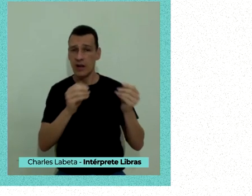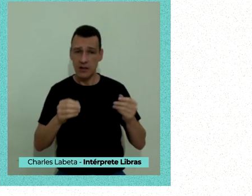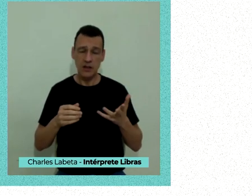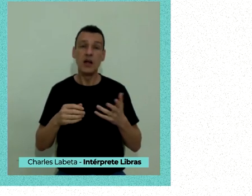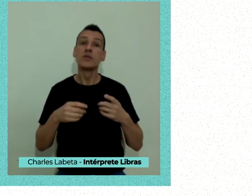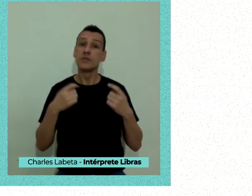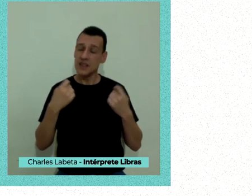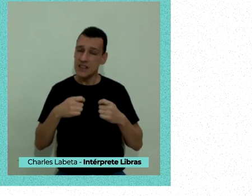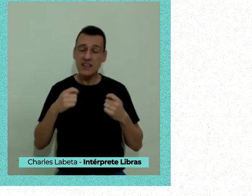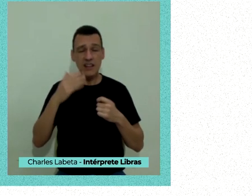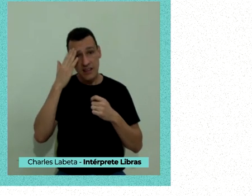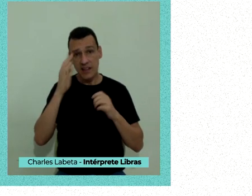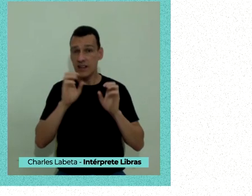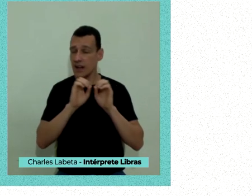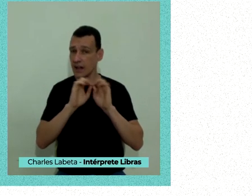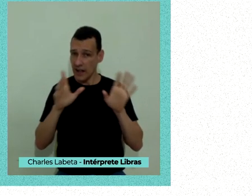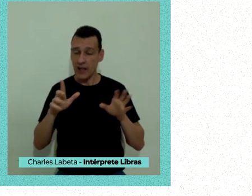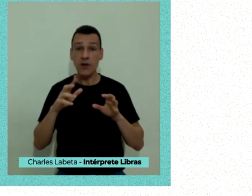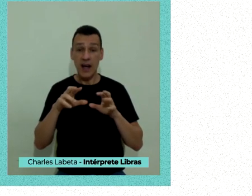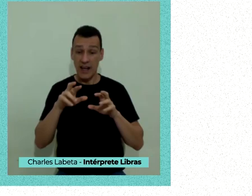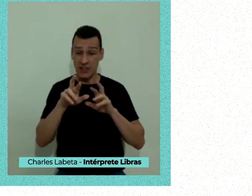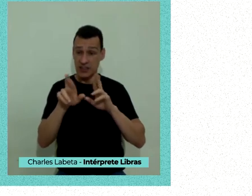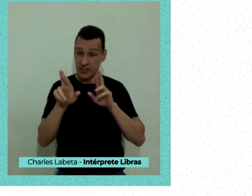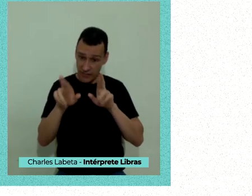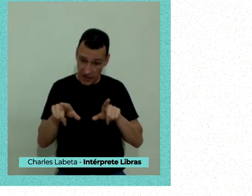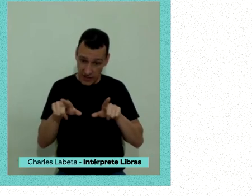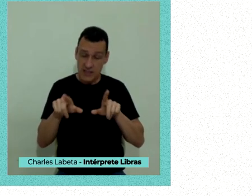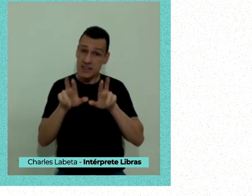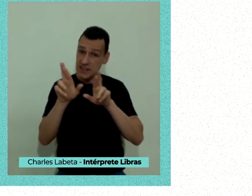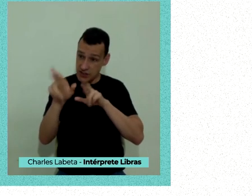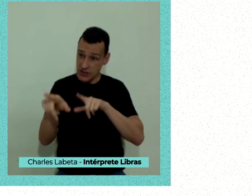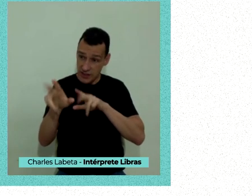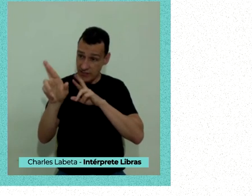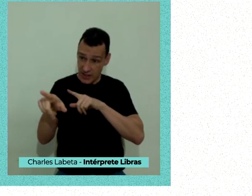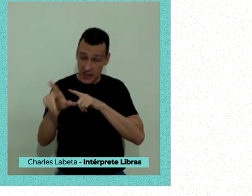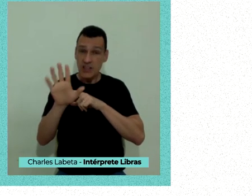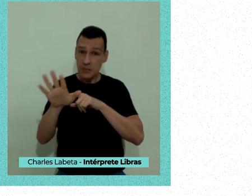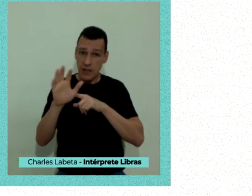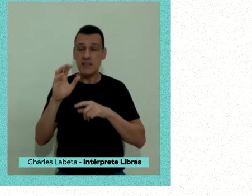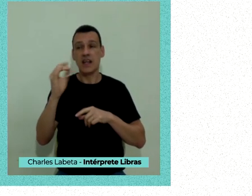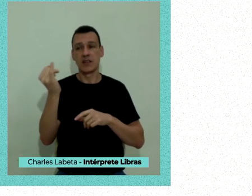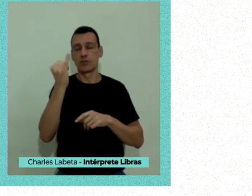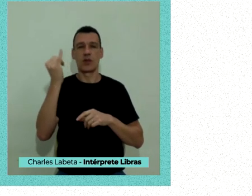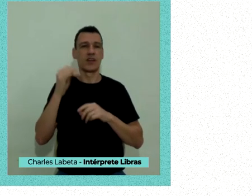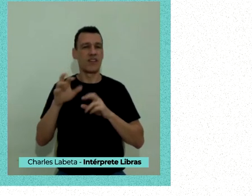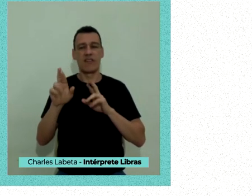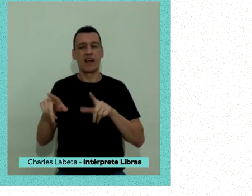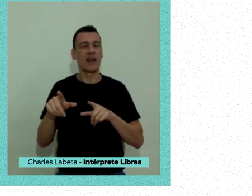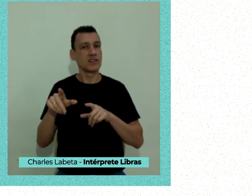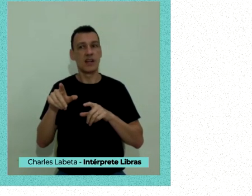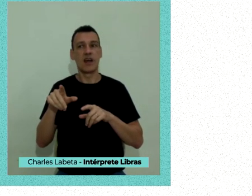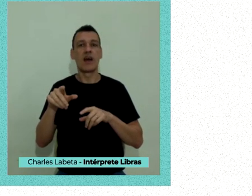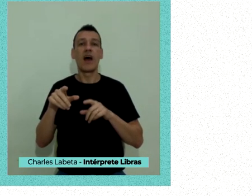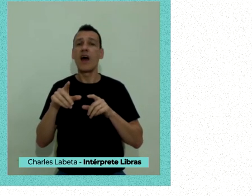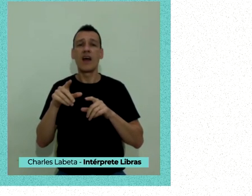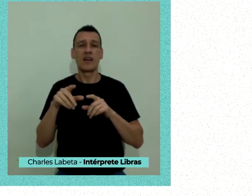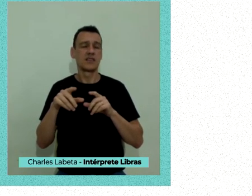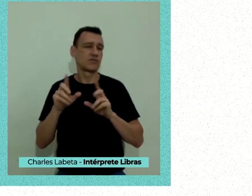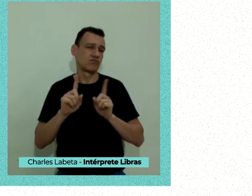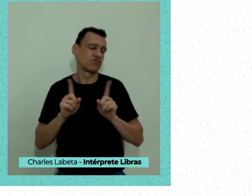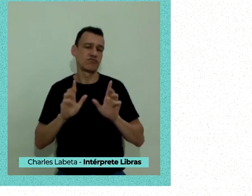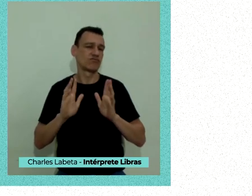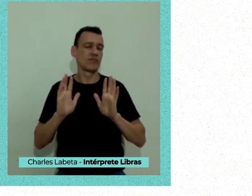diferença como um valor. A diferença é a norma, como a Rita já trouxe aqui. E a nossa